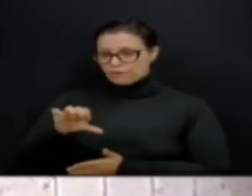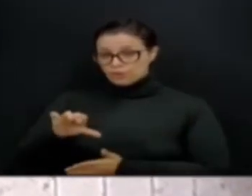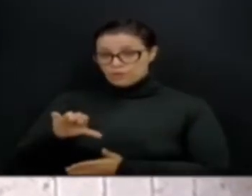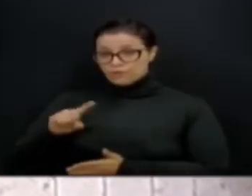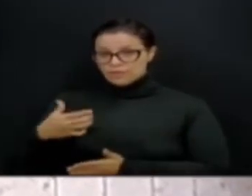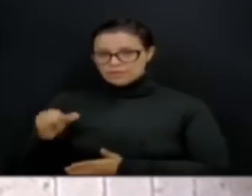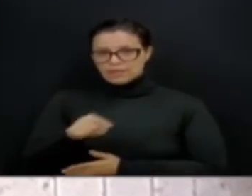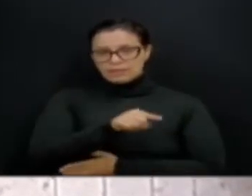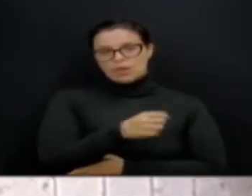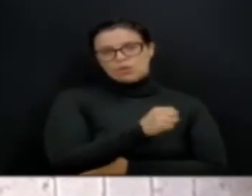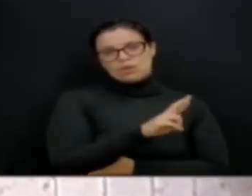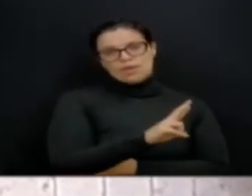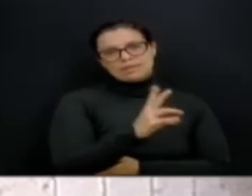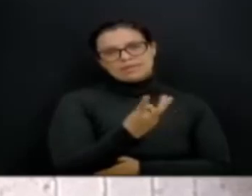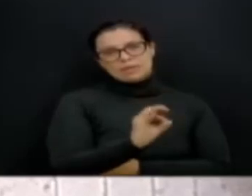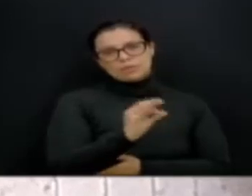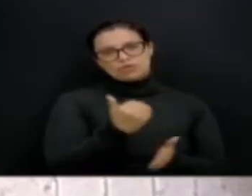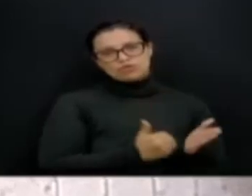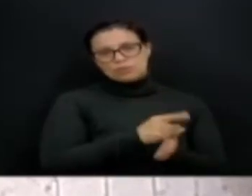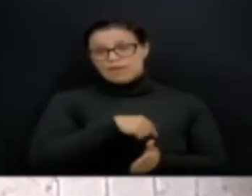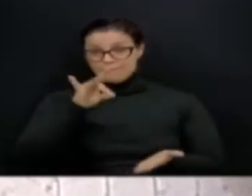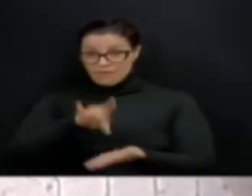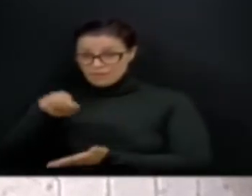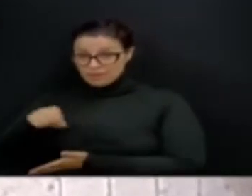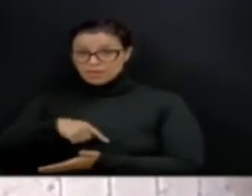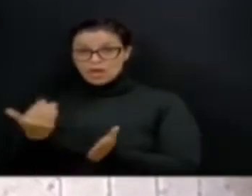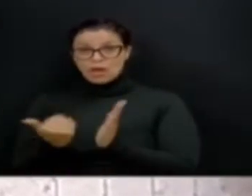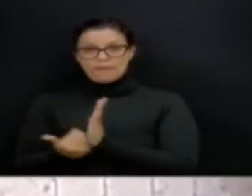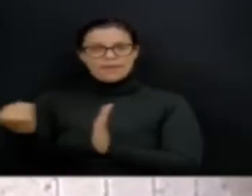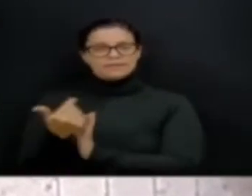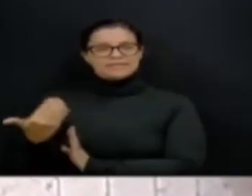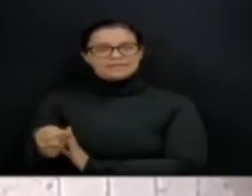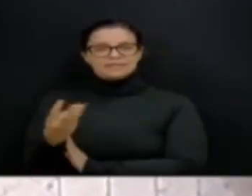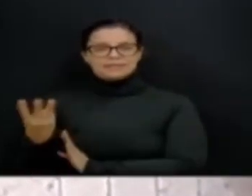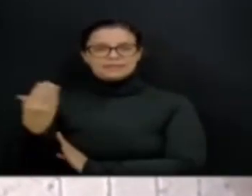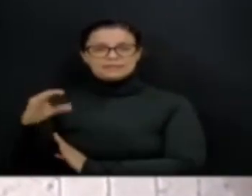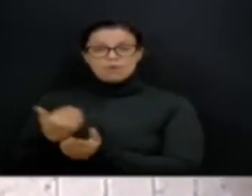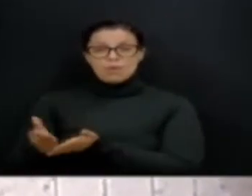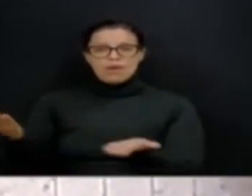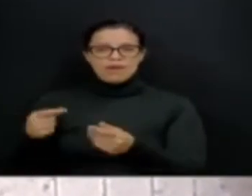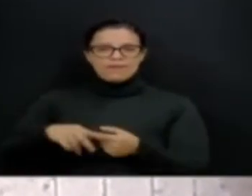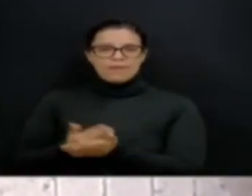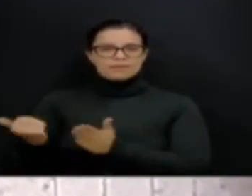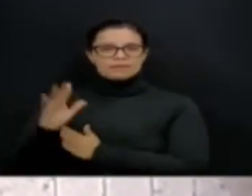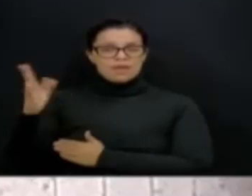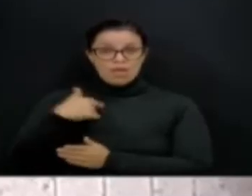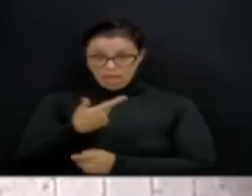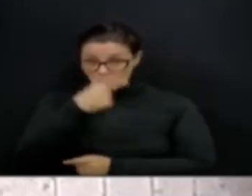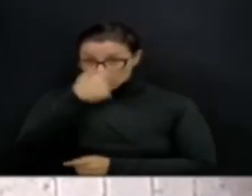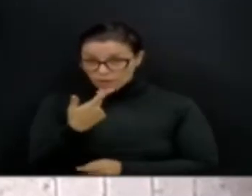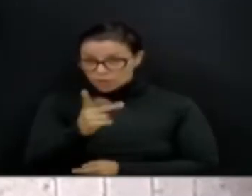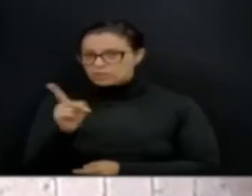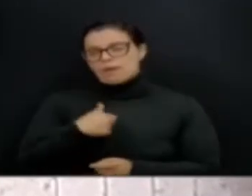Uma diminuição no valor de 30%. A realidade é que é R$ 10,33 para começar. E não sou eu que estou